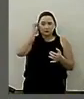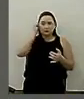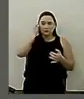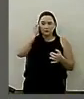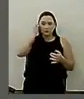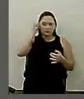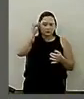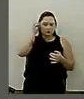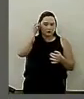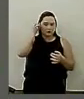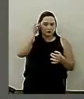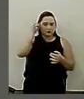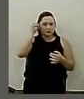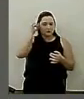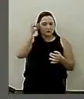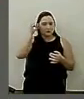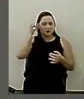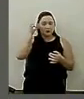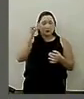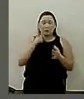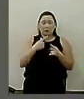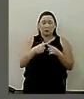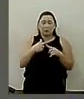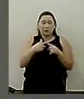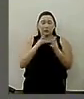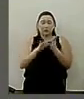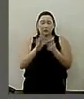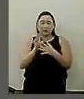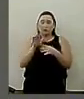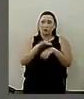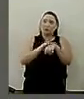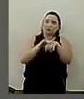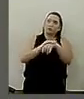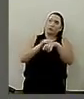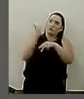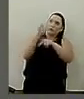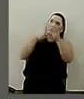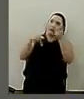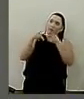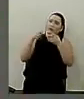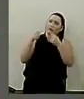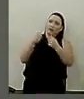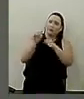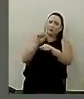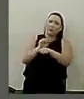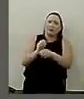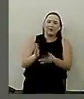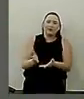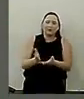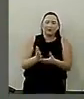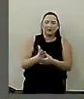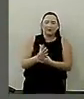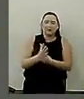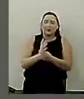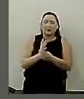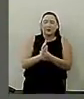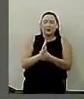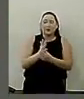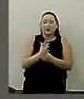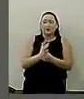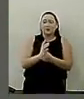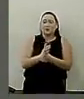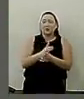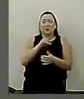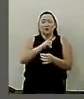no vento. Como Jesus conversou com o vento, aquieta-te, emudece, entendem que, na verdade, ele